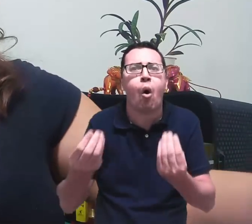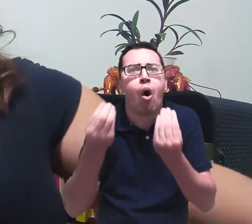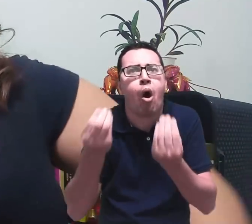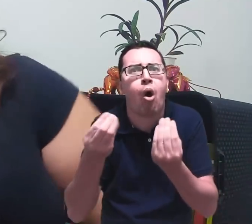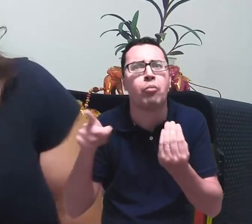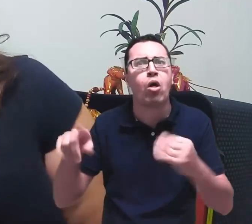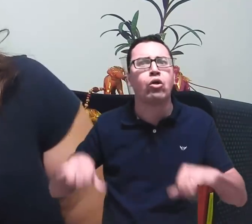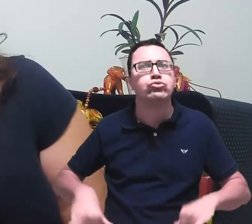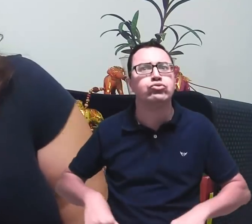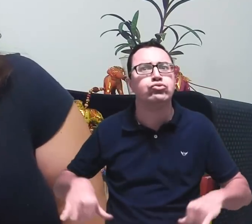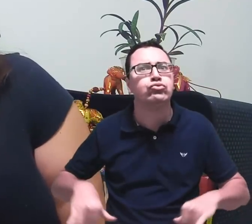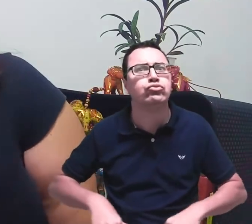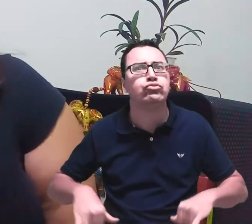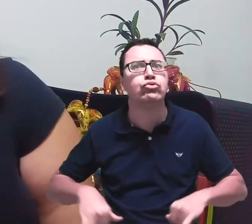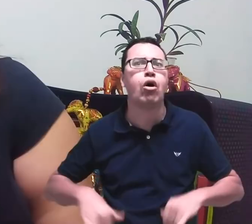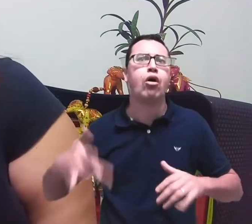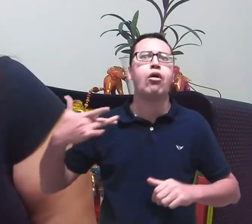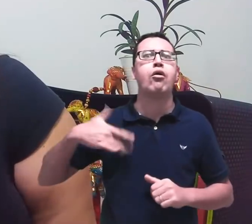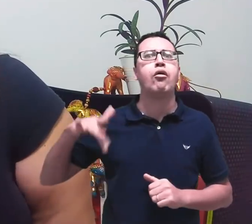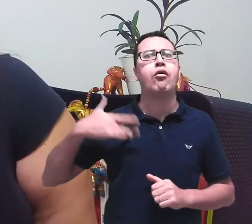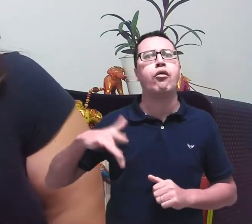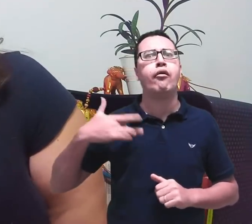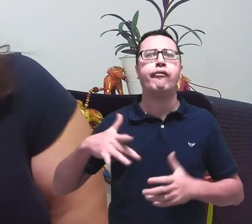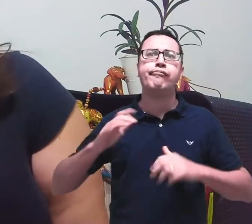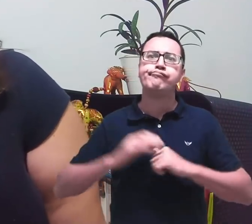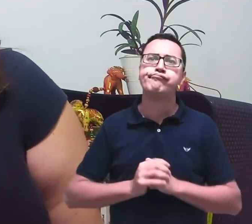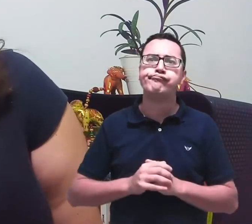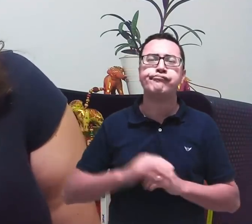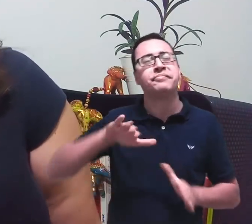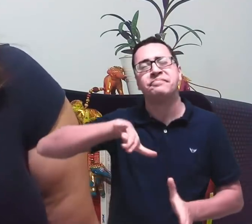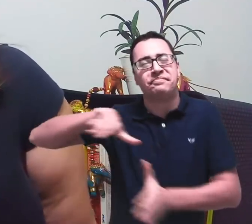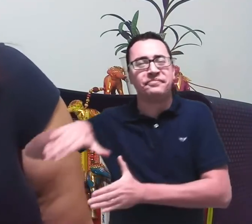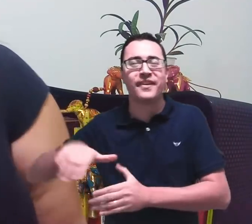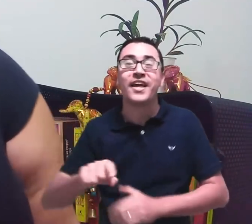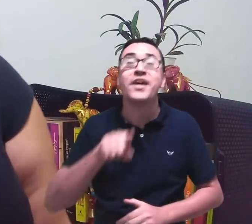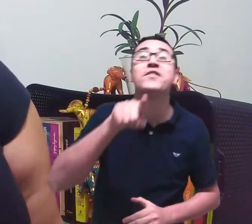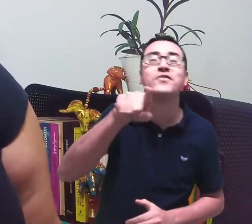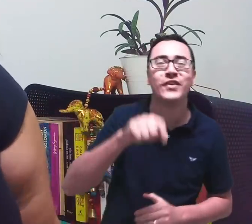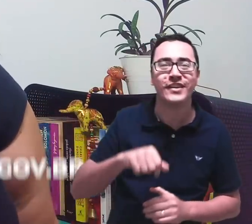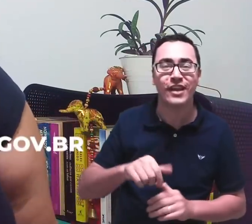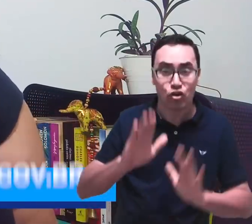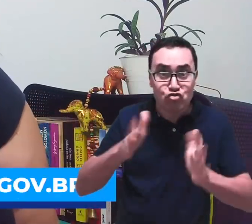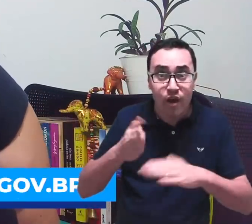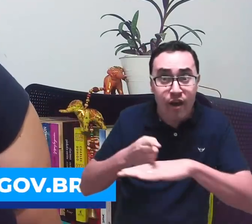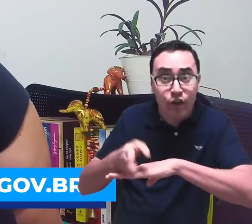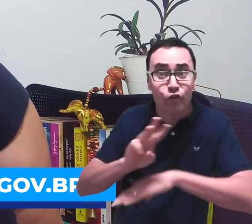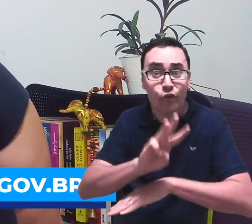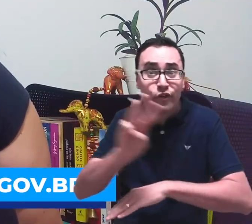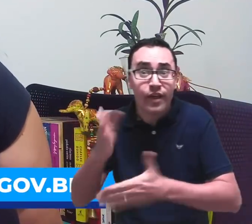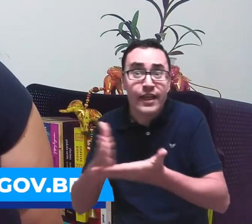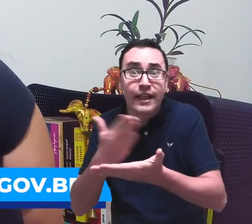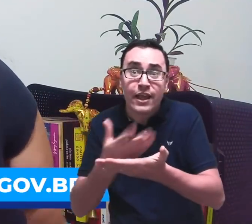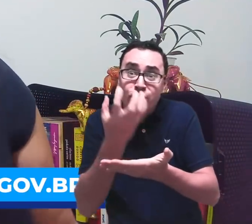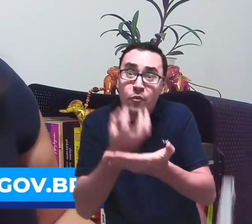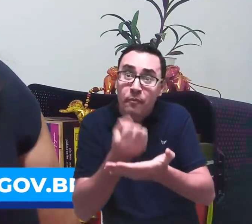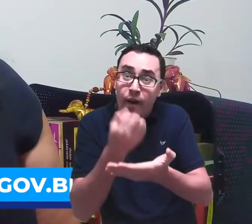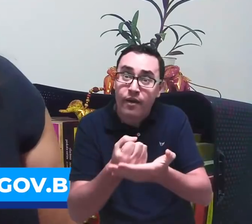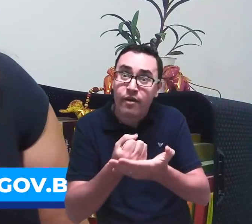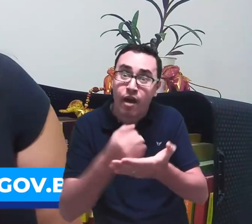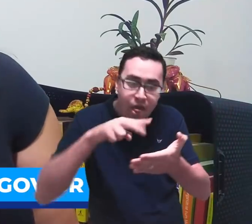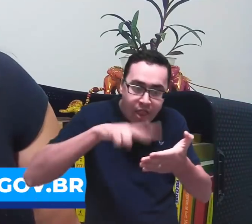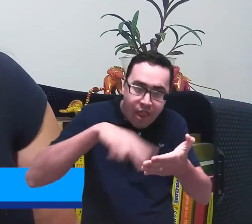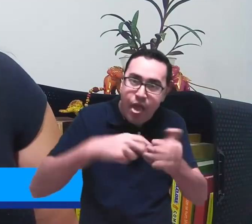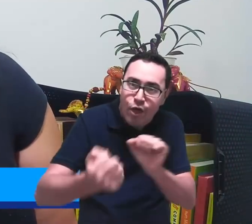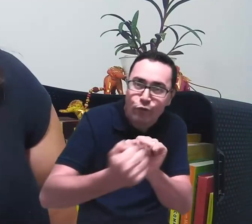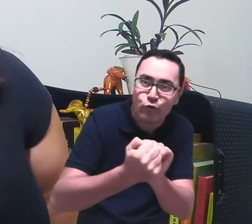tinha passado por isso. E vocês? Já pegaram lá a cópia do livro para acompanhar a leitura? Vamos